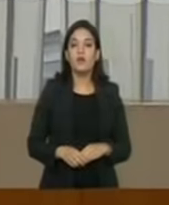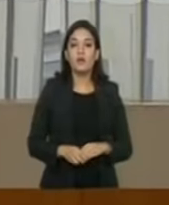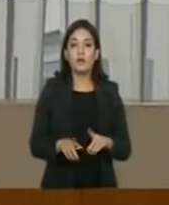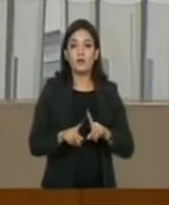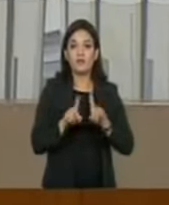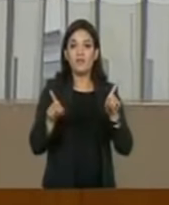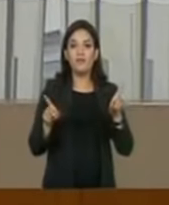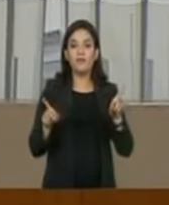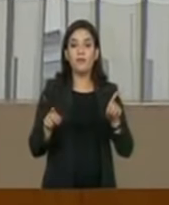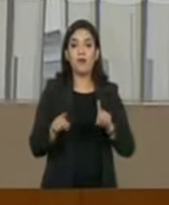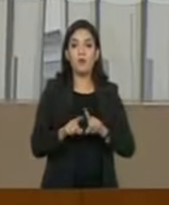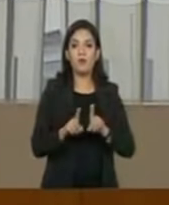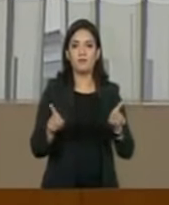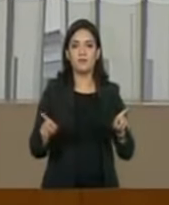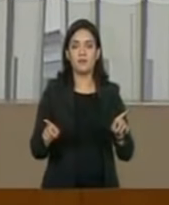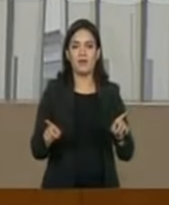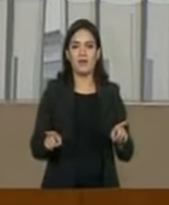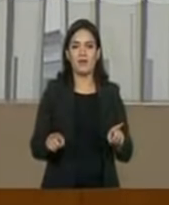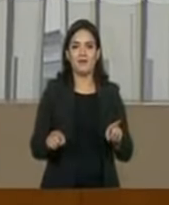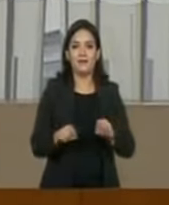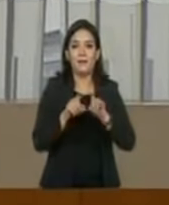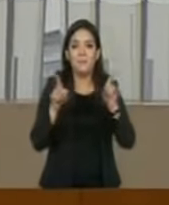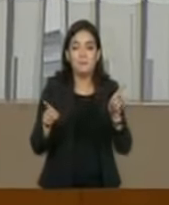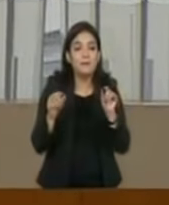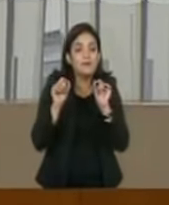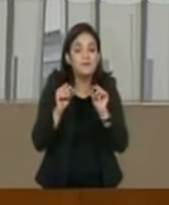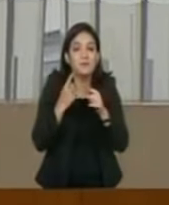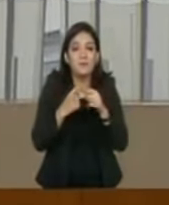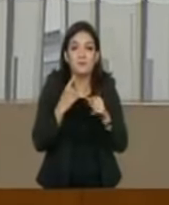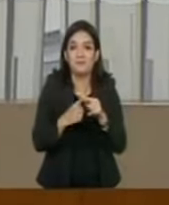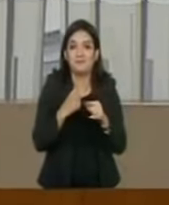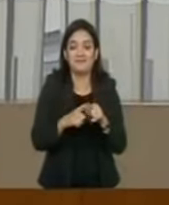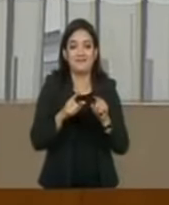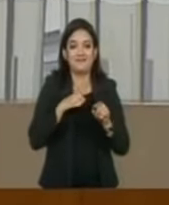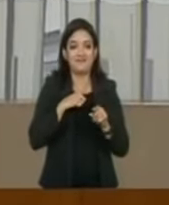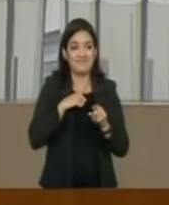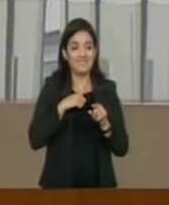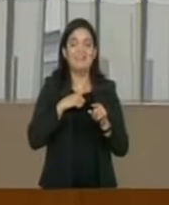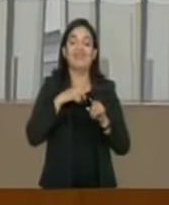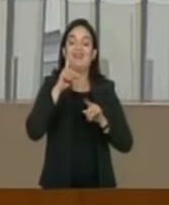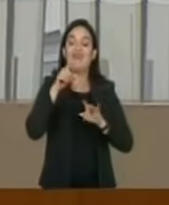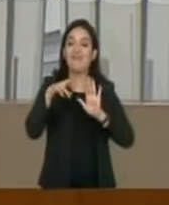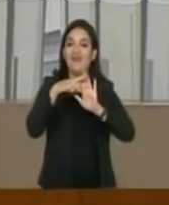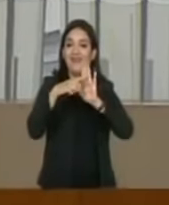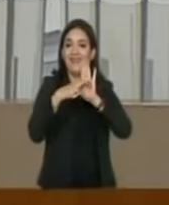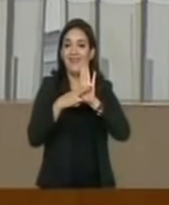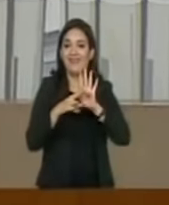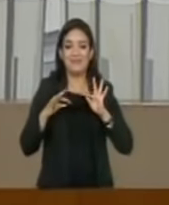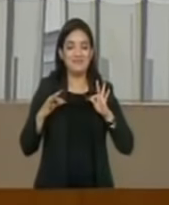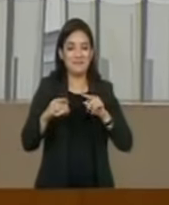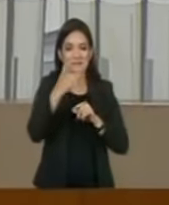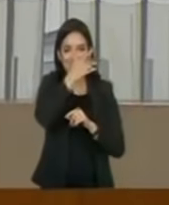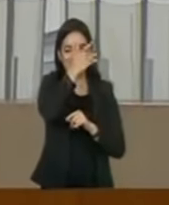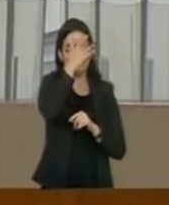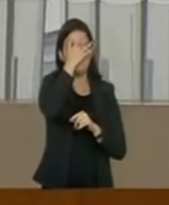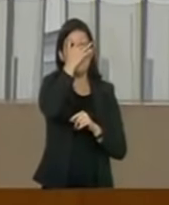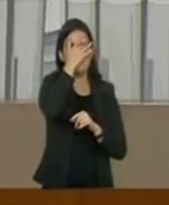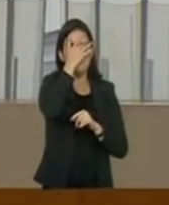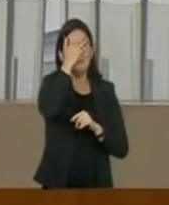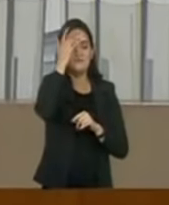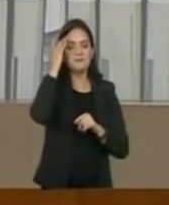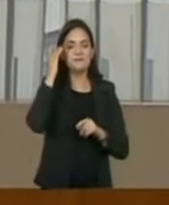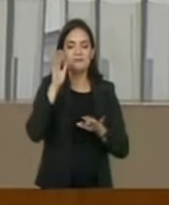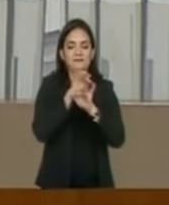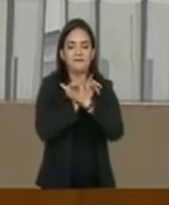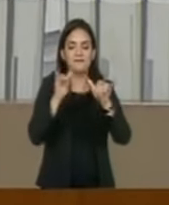para ter essa e dando informação à comunidade jurídica como um todo informações como a origem os advogados vêm